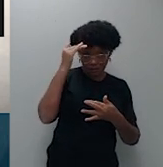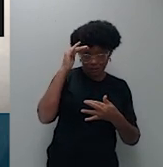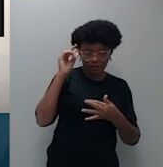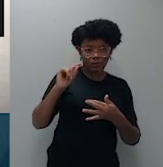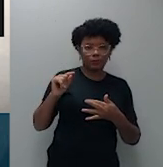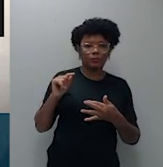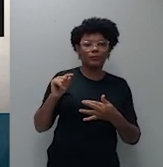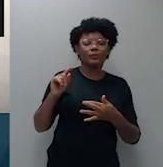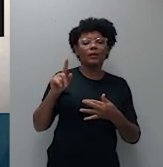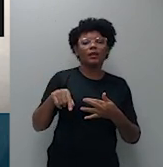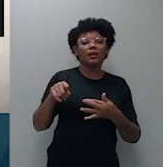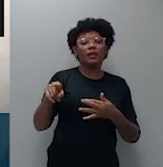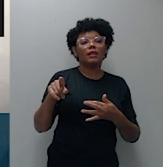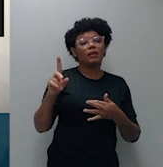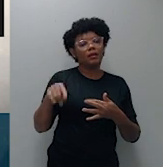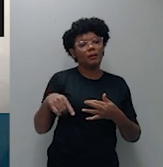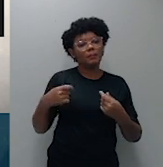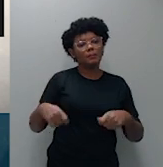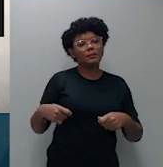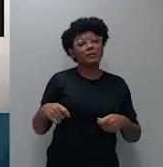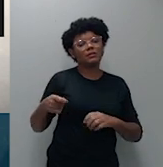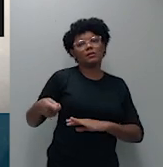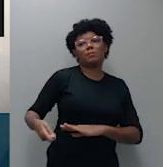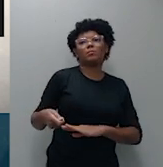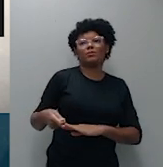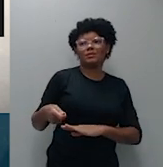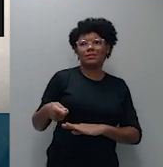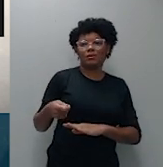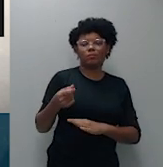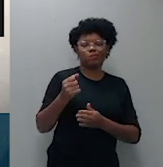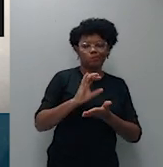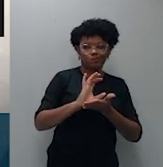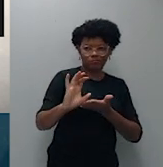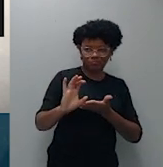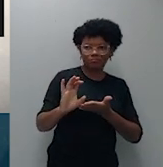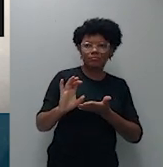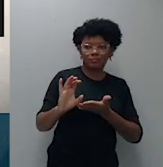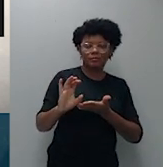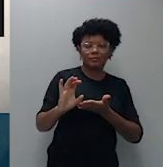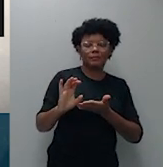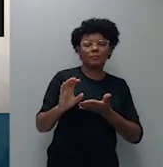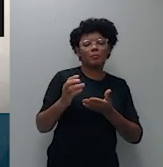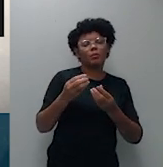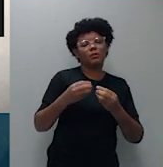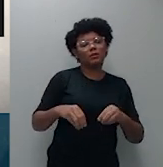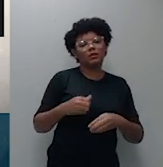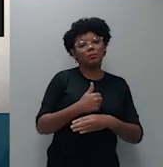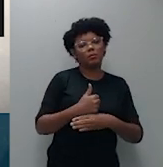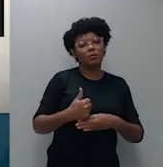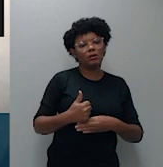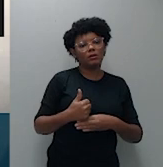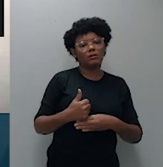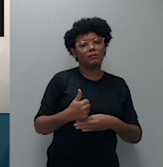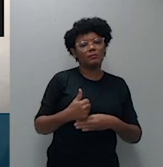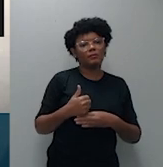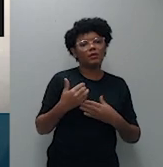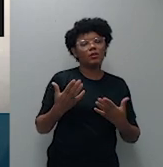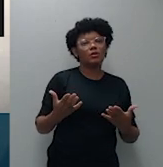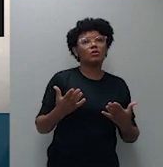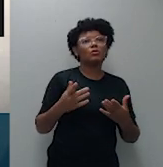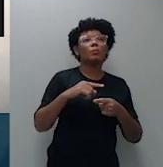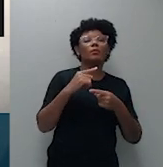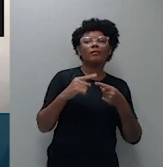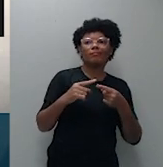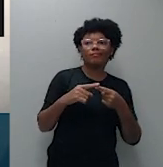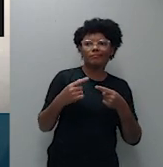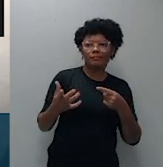que o caso de mandaria a imposição de indenização por danos morais sobre premissa